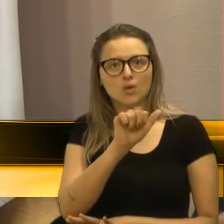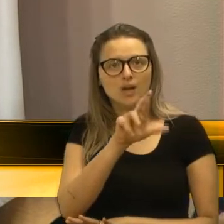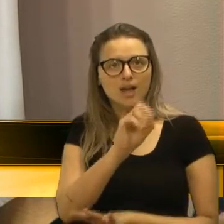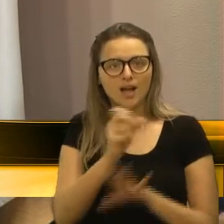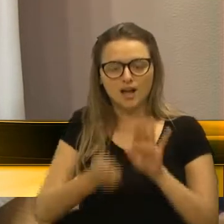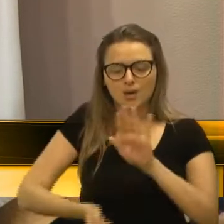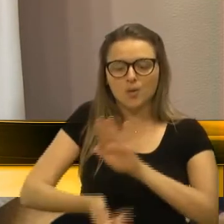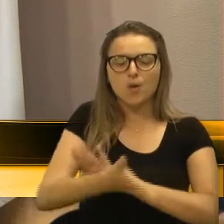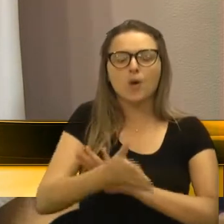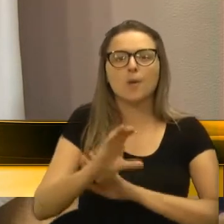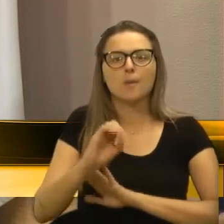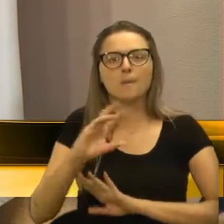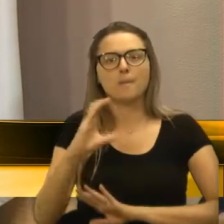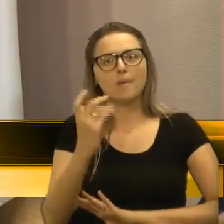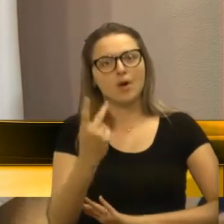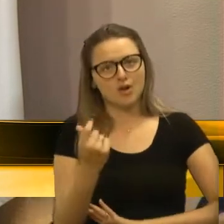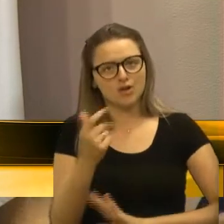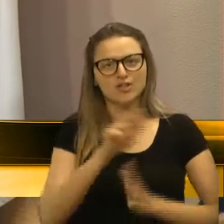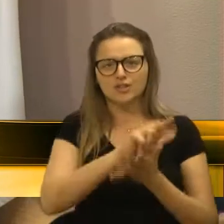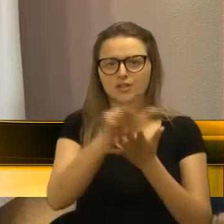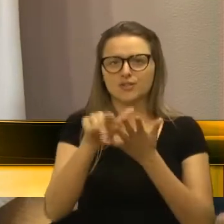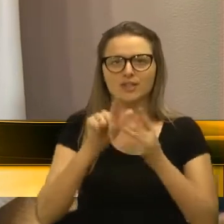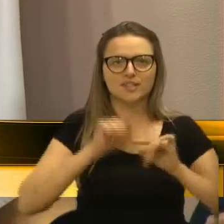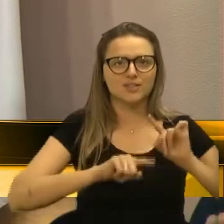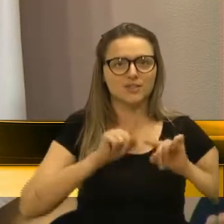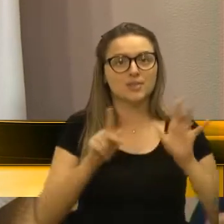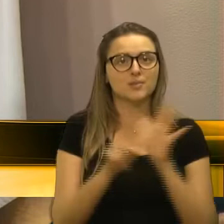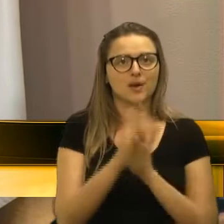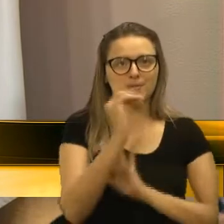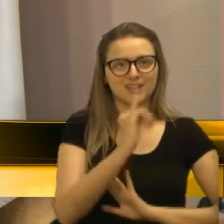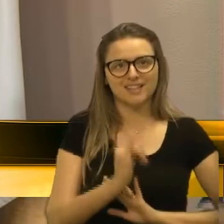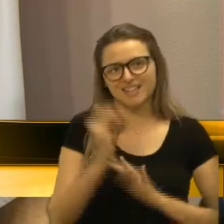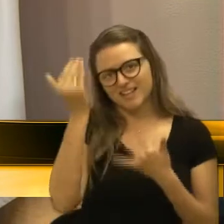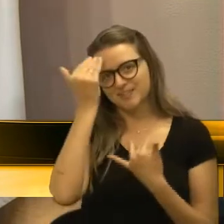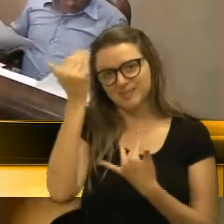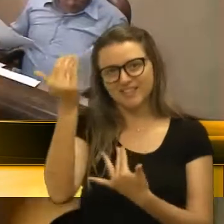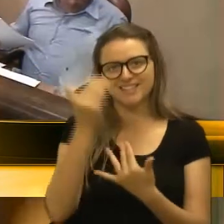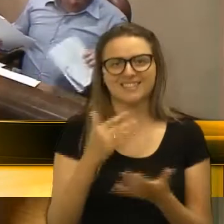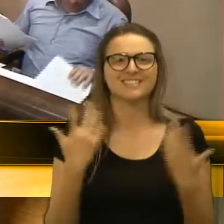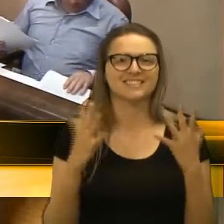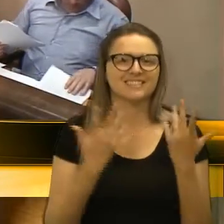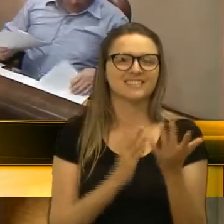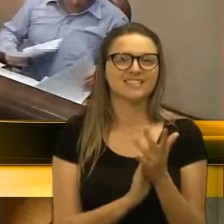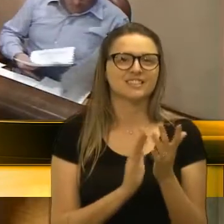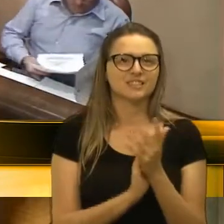bochas, entre outras atividades típicas. Muito obrigada.